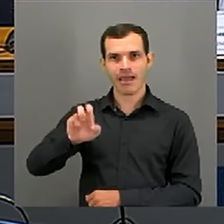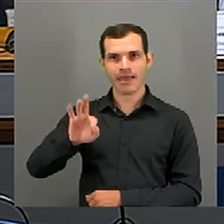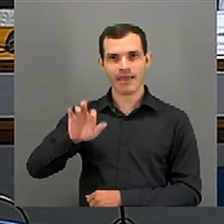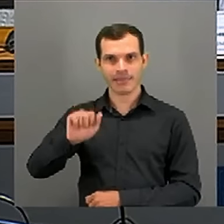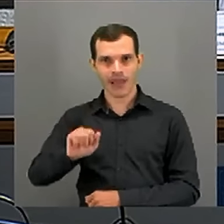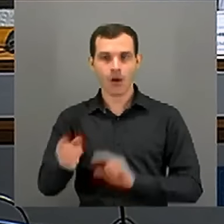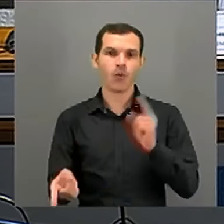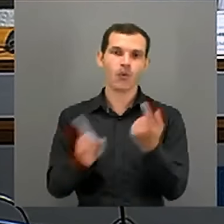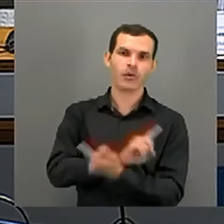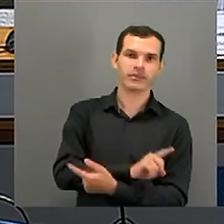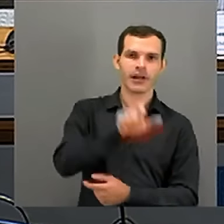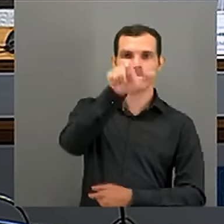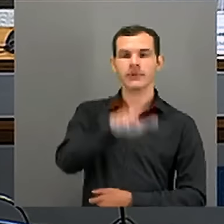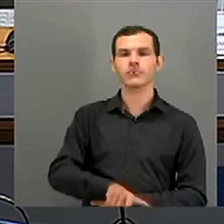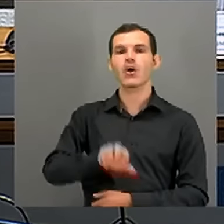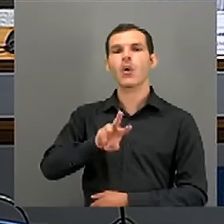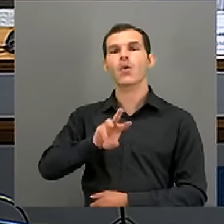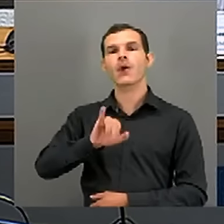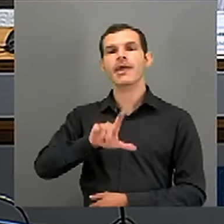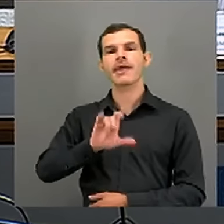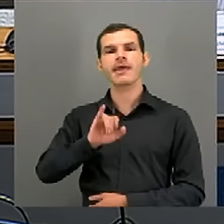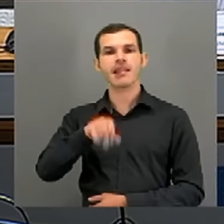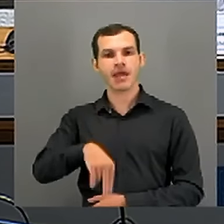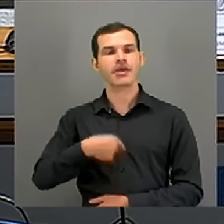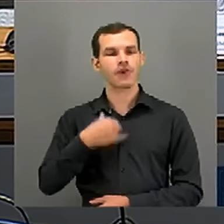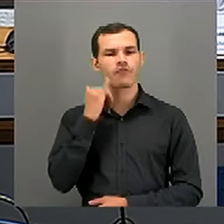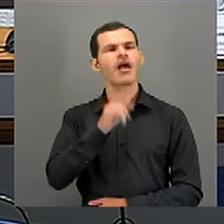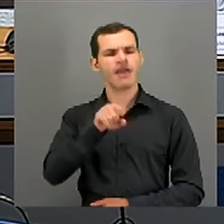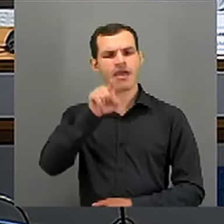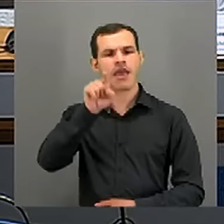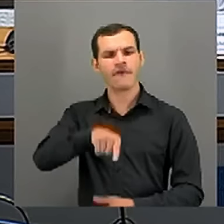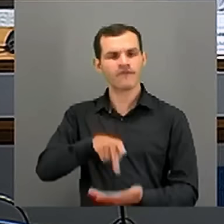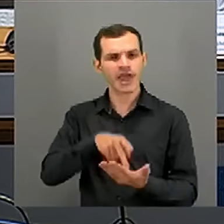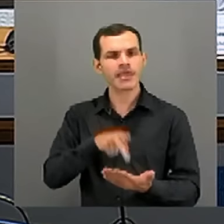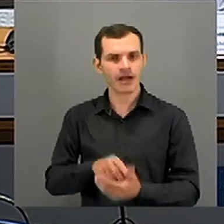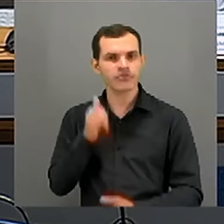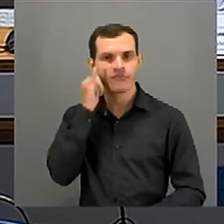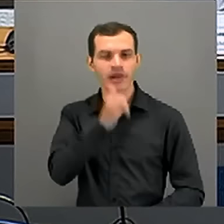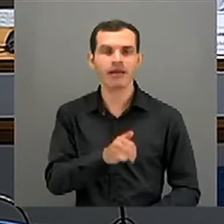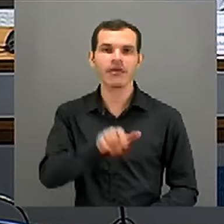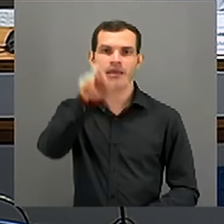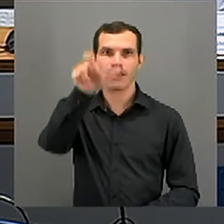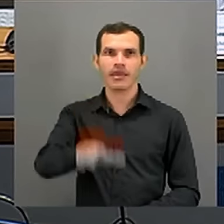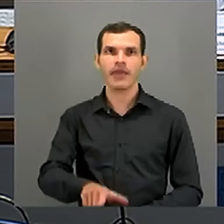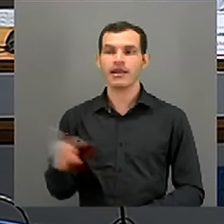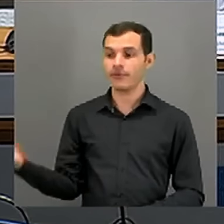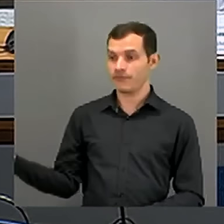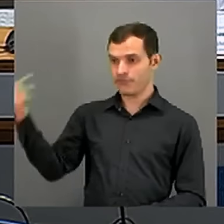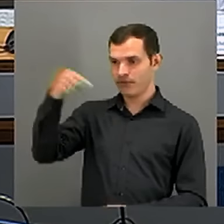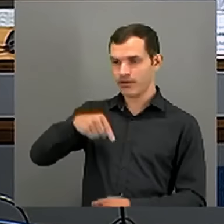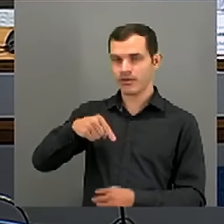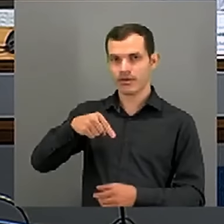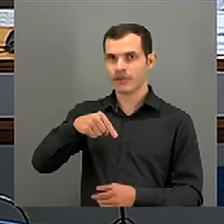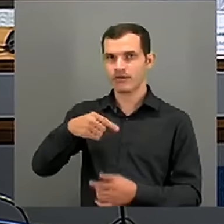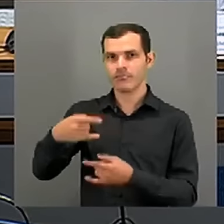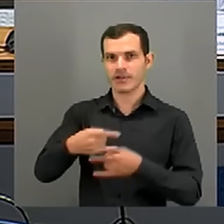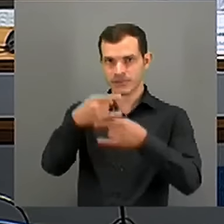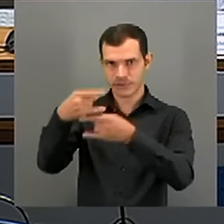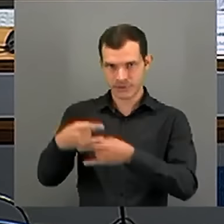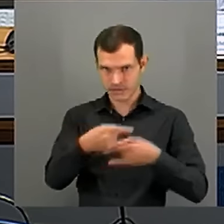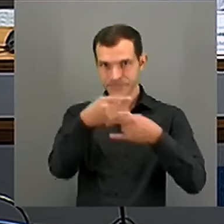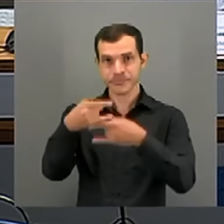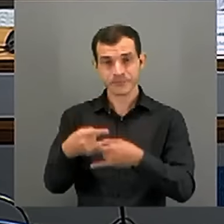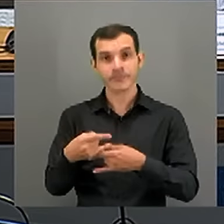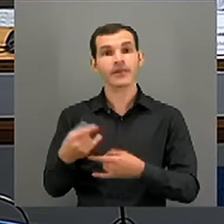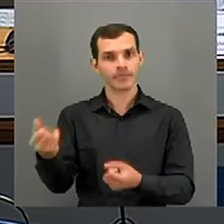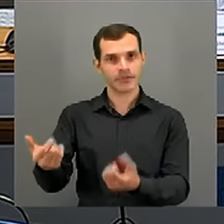William Rogato, onde eu afirmei que era tudo verdade, e ele veio por videoconferência e disse que realmente era um